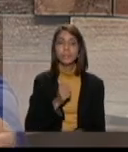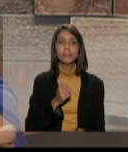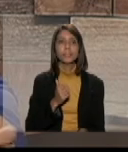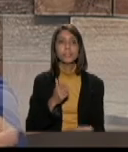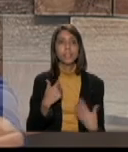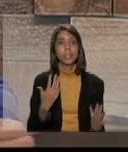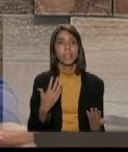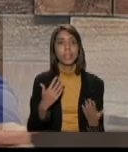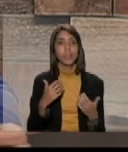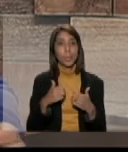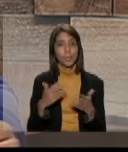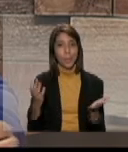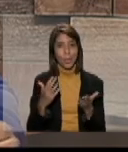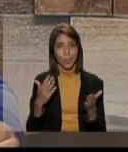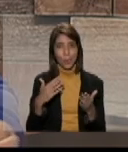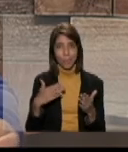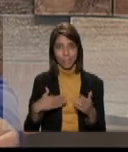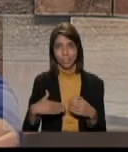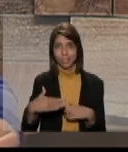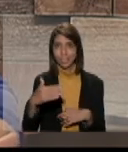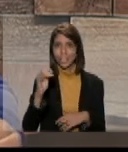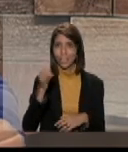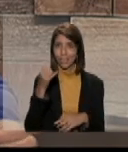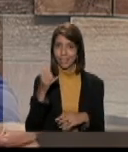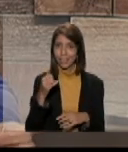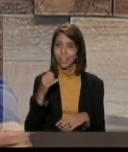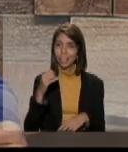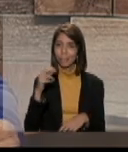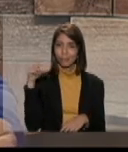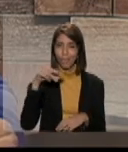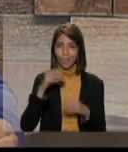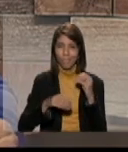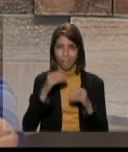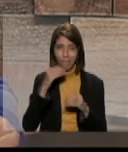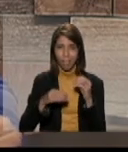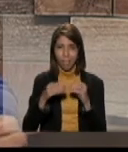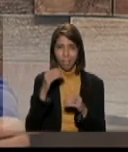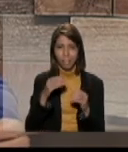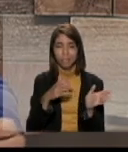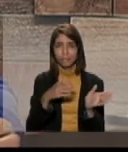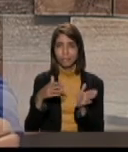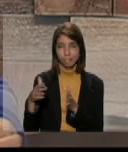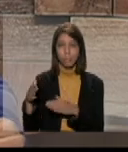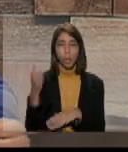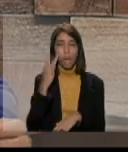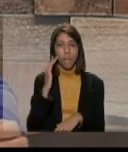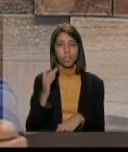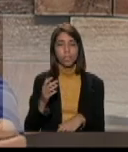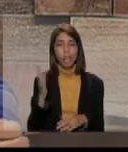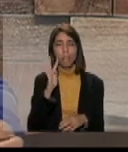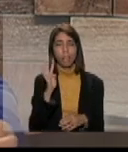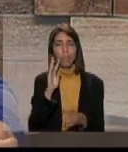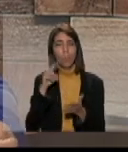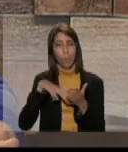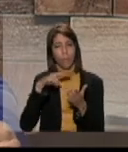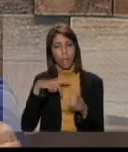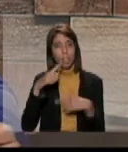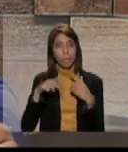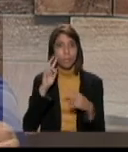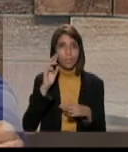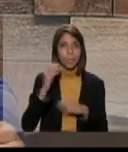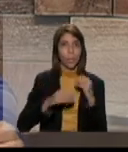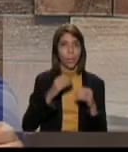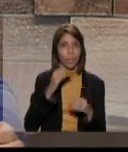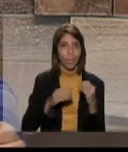história ea gente está começando essa minissérie entrará em janeiro no ar eu acho que vale a pena a leitura